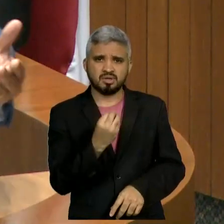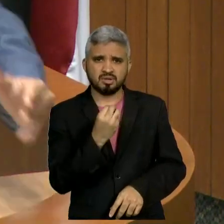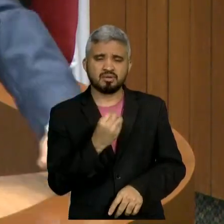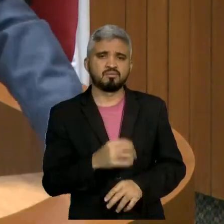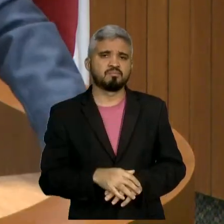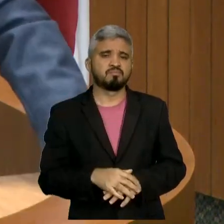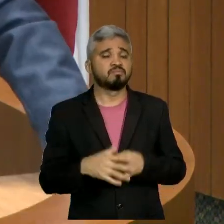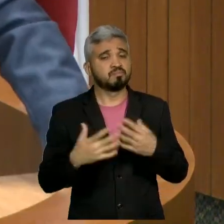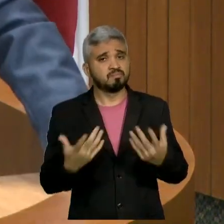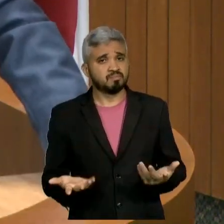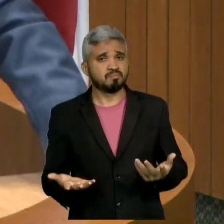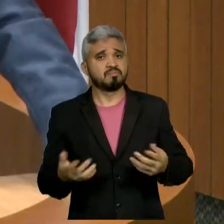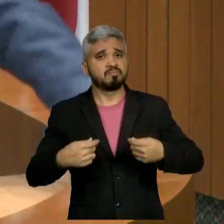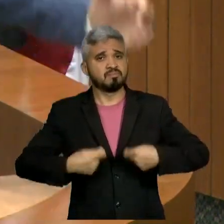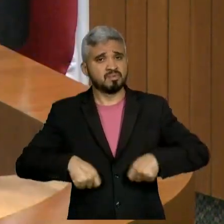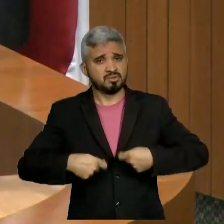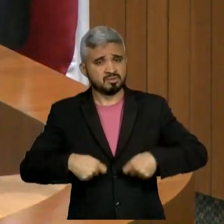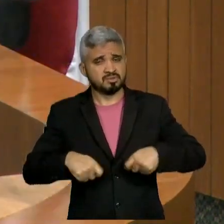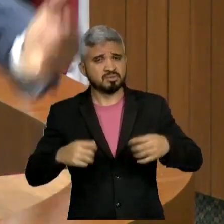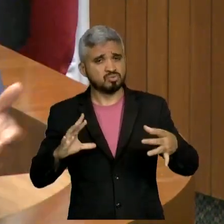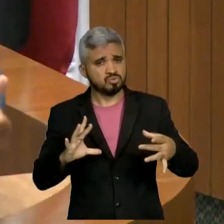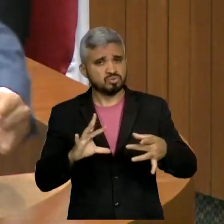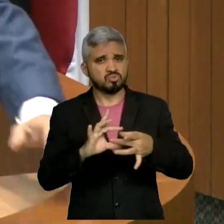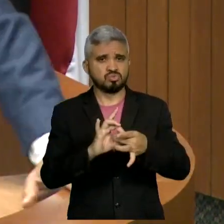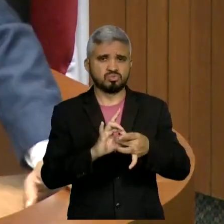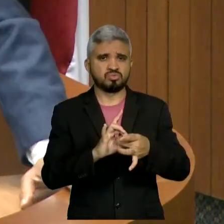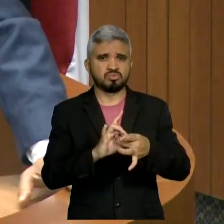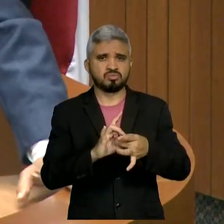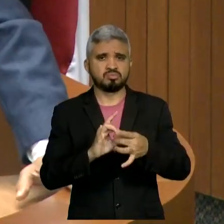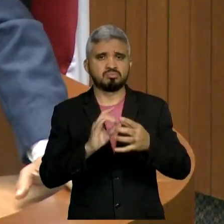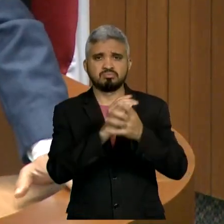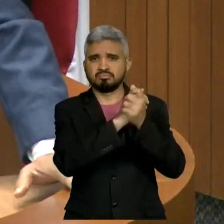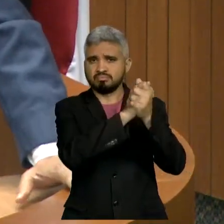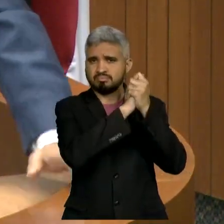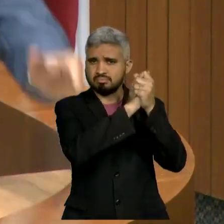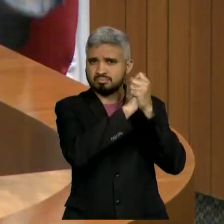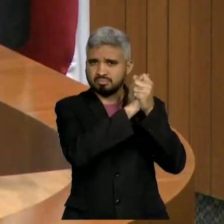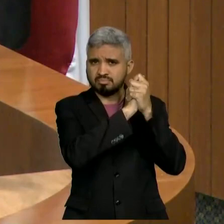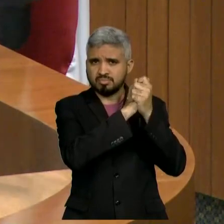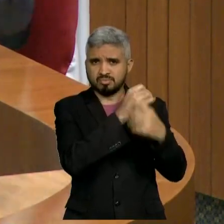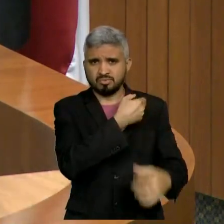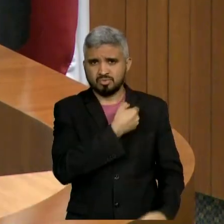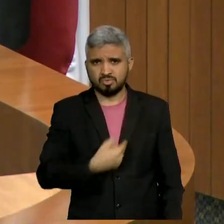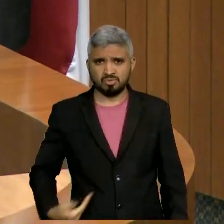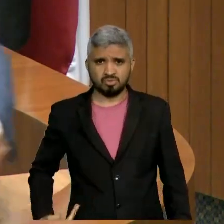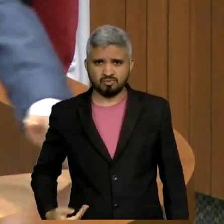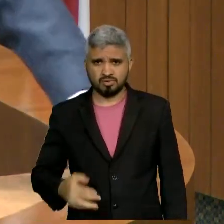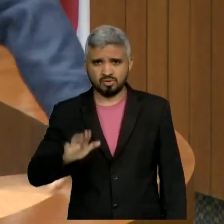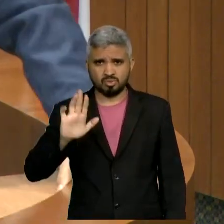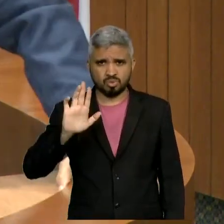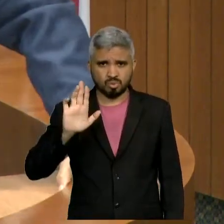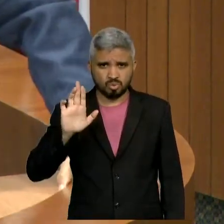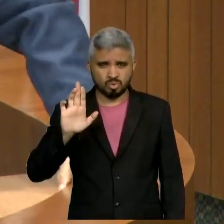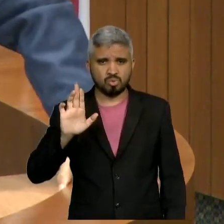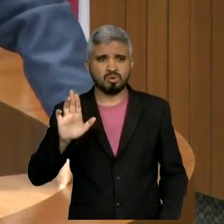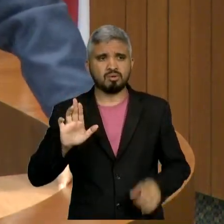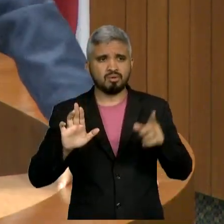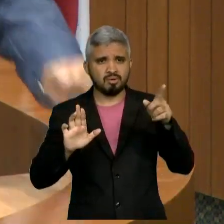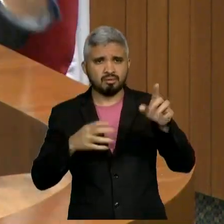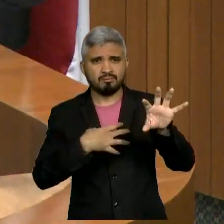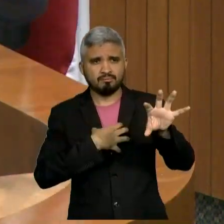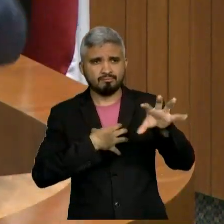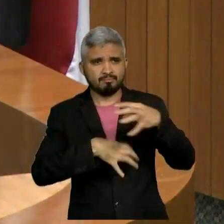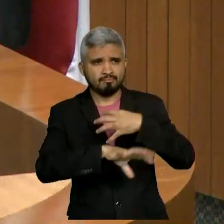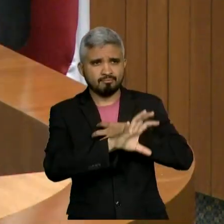bem, deputado Zé Inácio. Então, parabéns ao governo Lula por ter tido a sensibilidade, deputado Rodrigo,